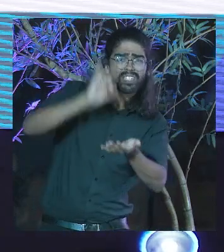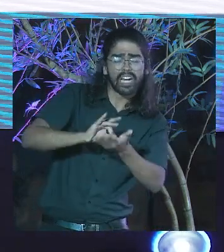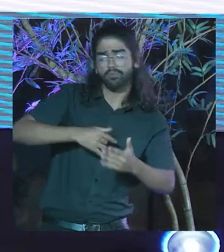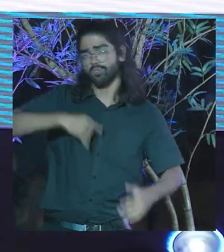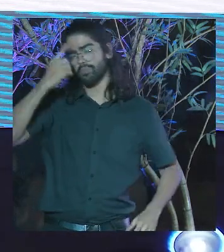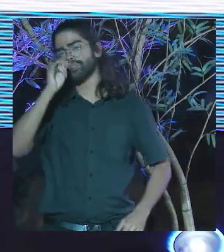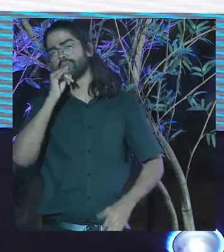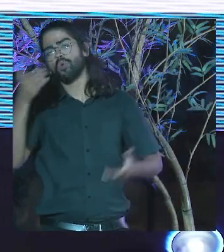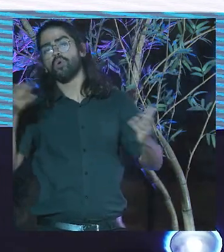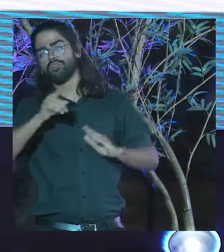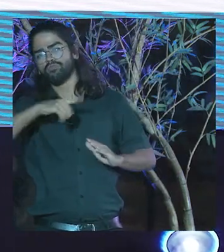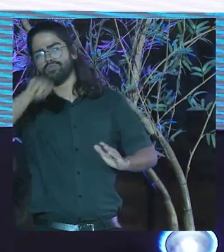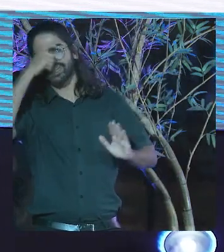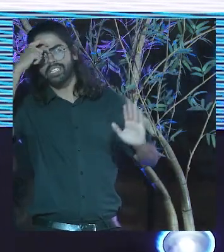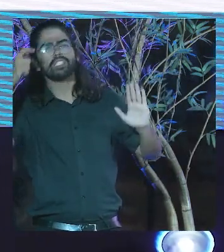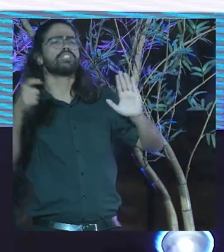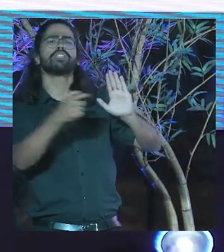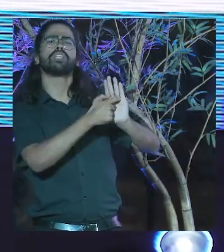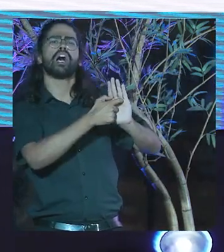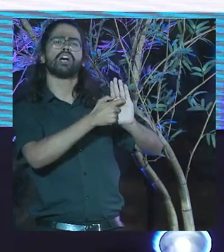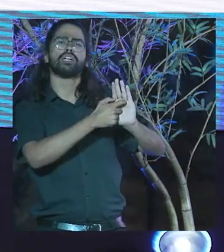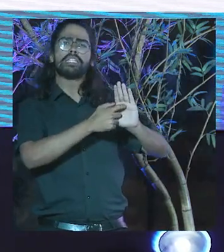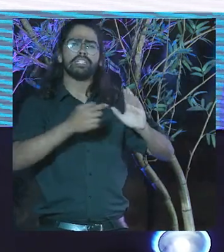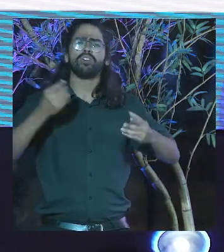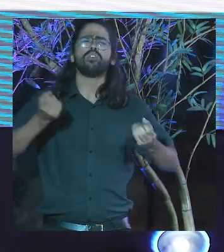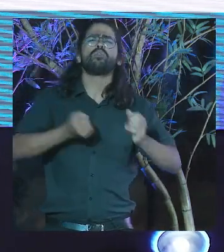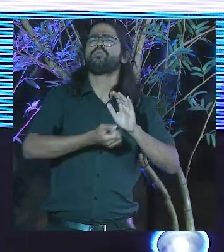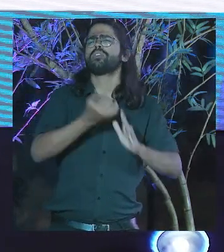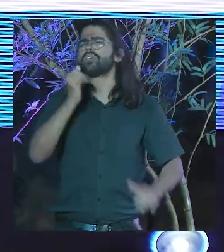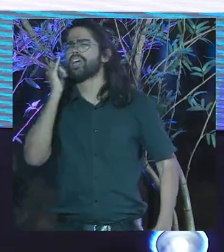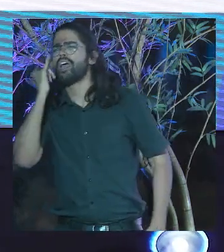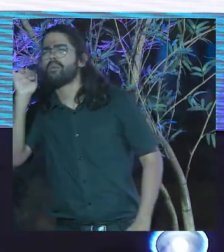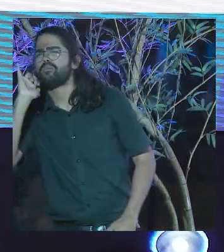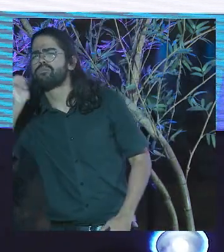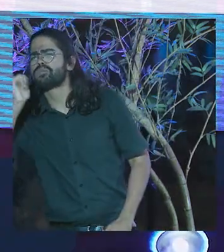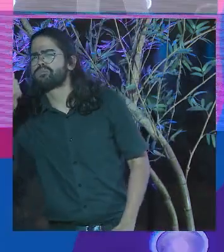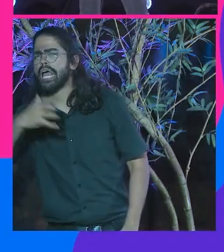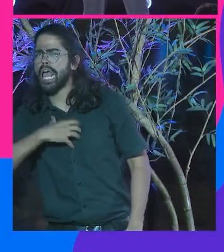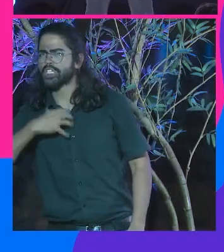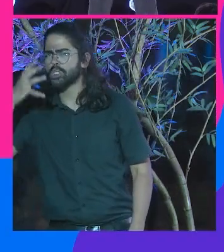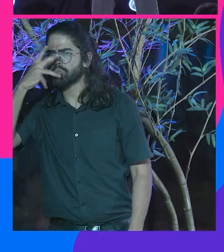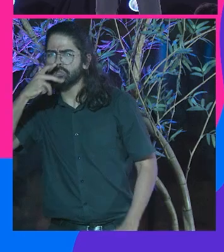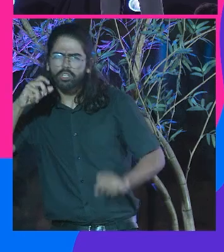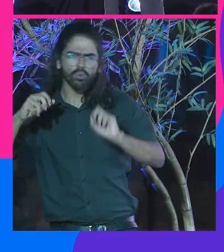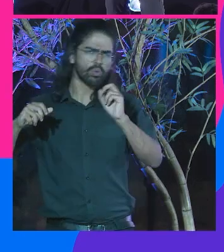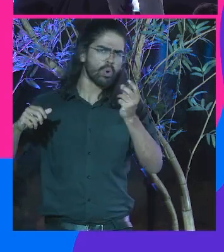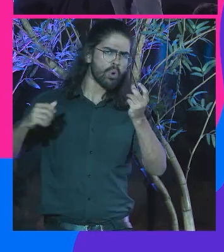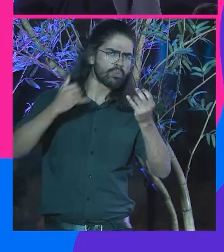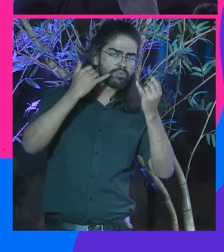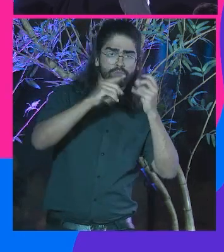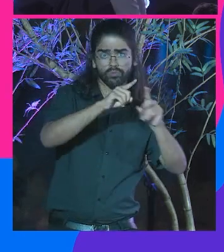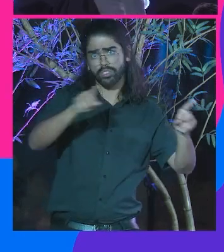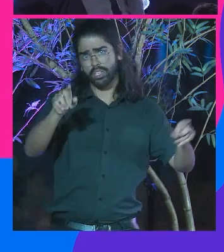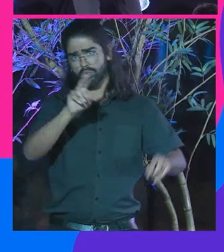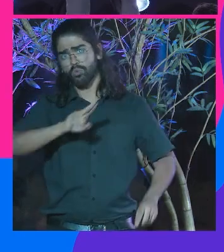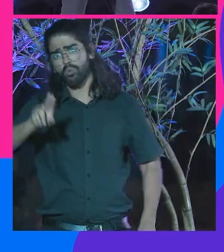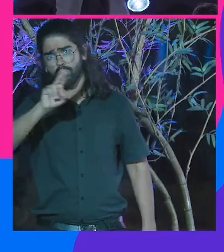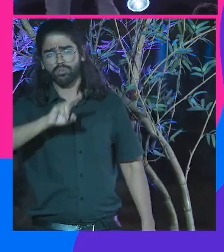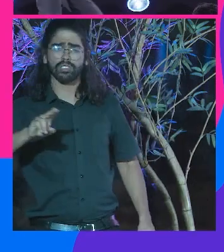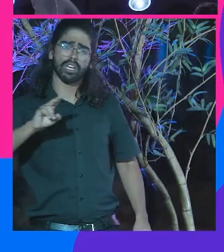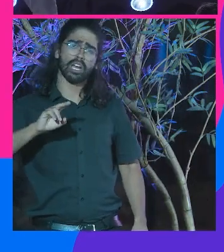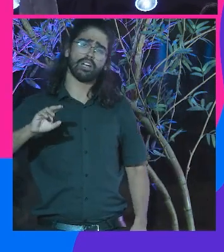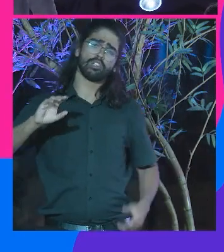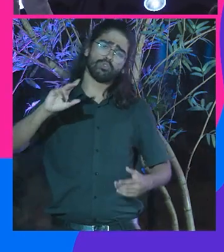que vocês convivem, quanto é narrativa e quanto é dados? Vamos pegar um exemplo muito simples. Todos vocês já testaram ou já usaram ou